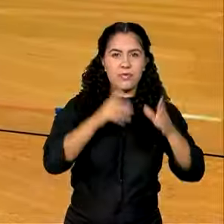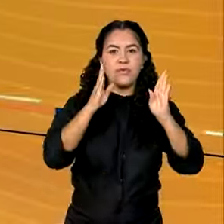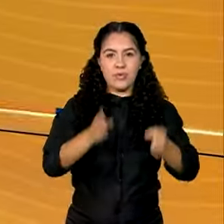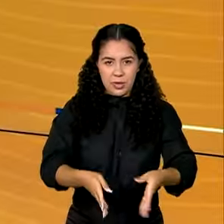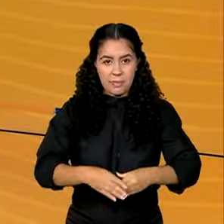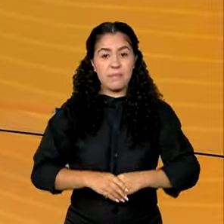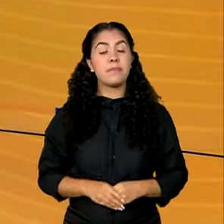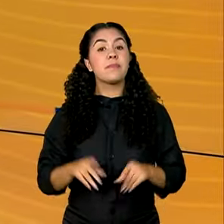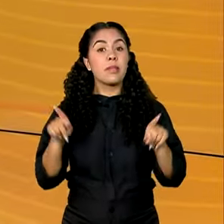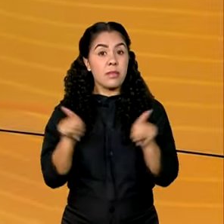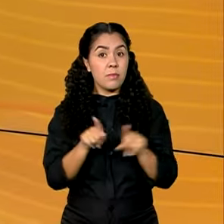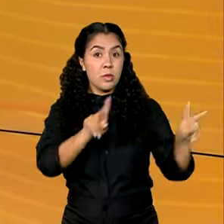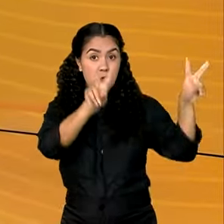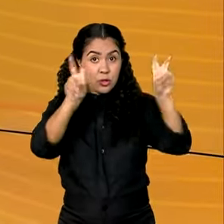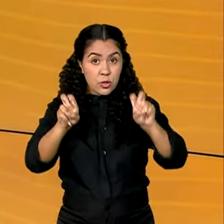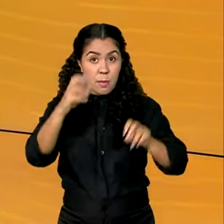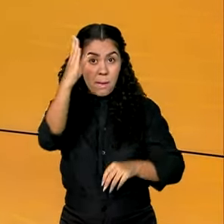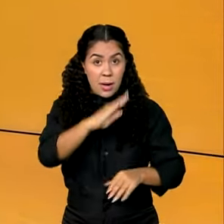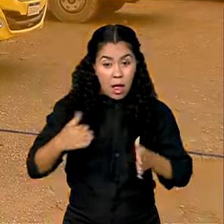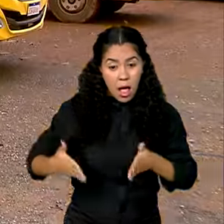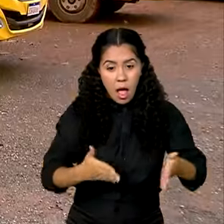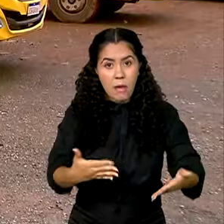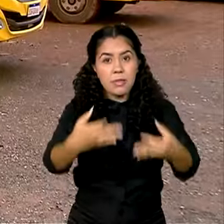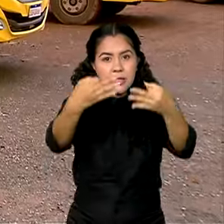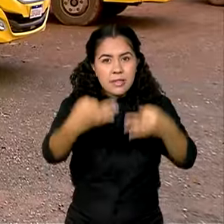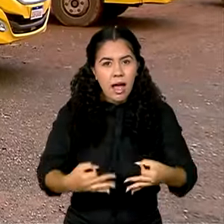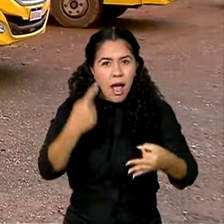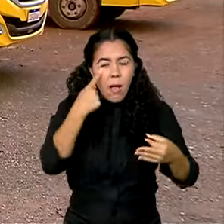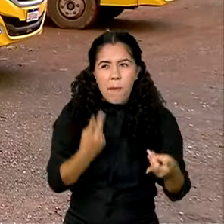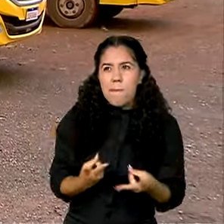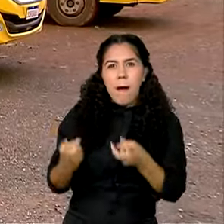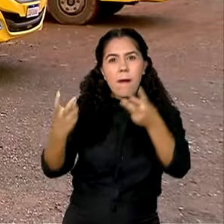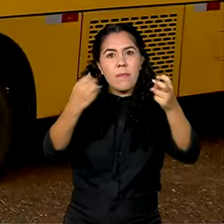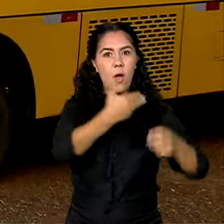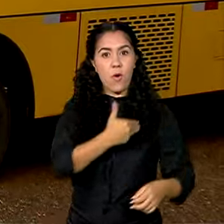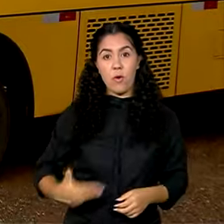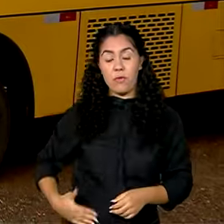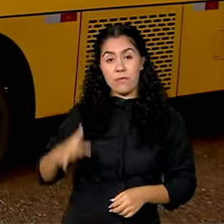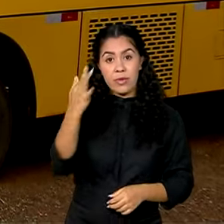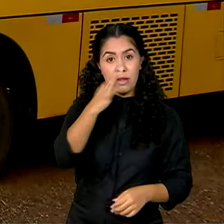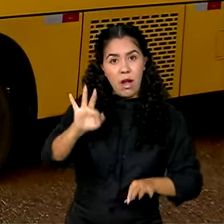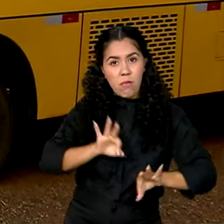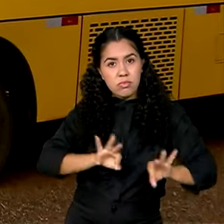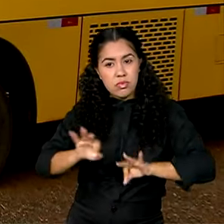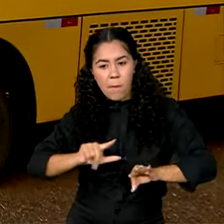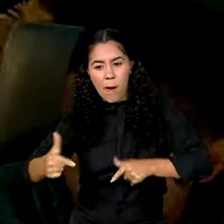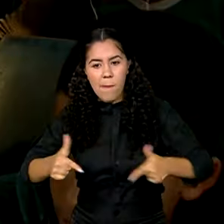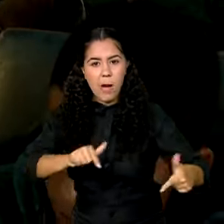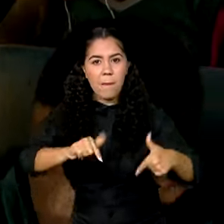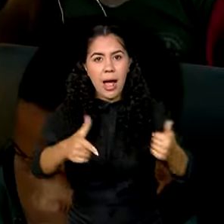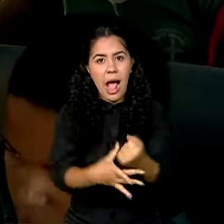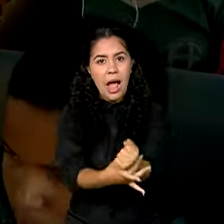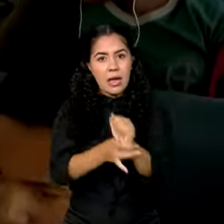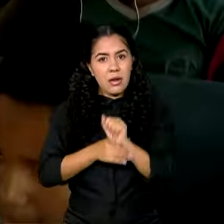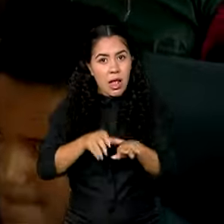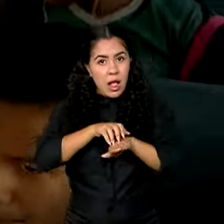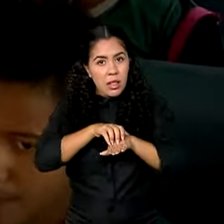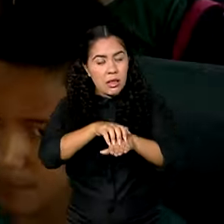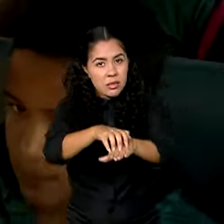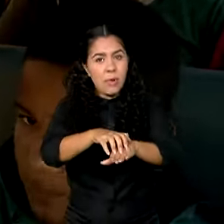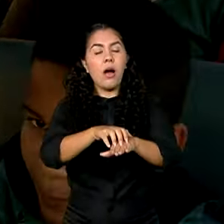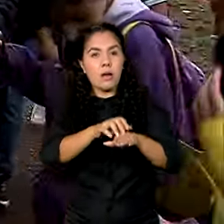retomadas. E no quadro Brasil no Rumo Certo, você vai ver o que o governo federal tem feito para garantir transporte escolar